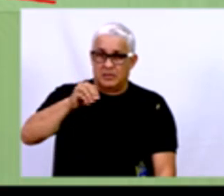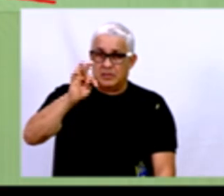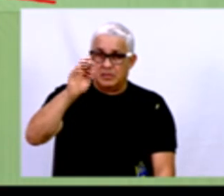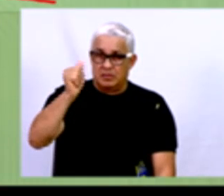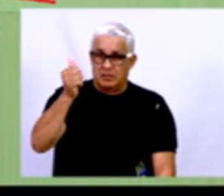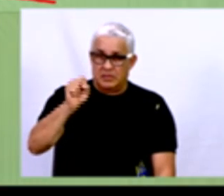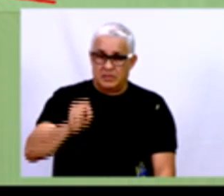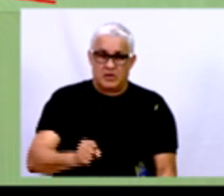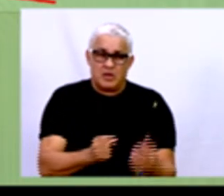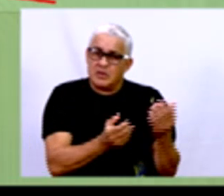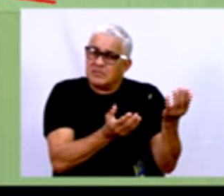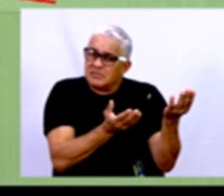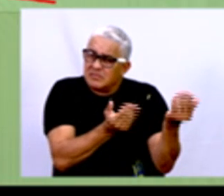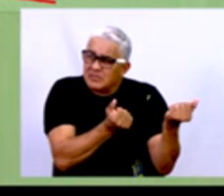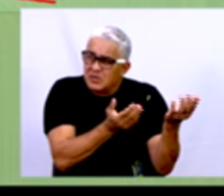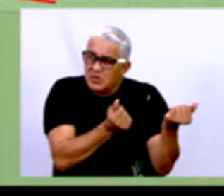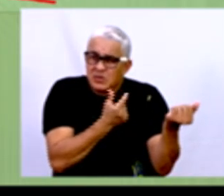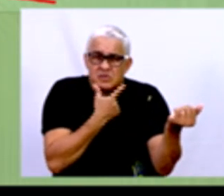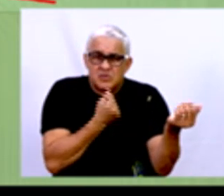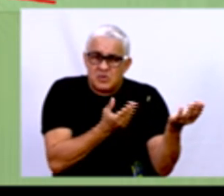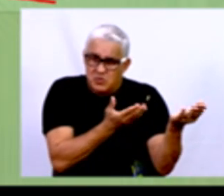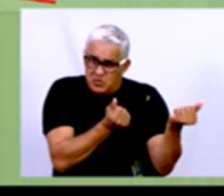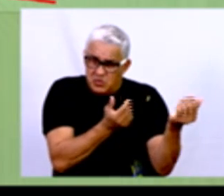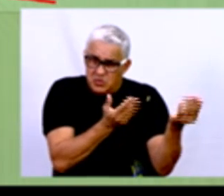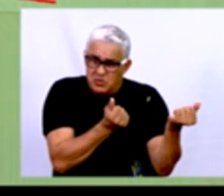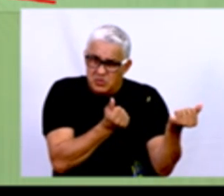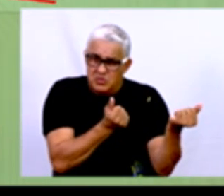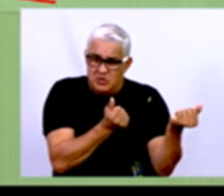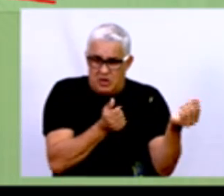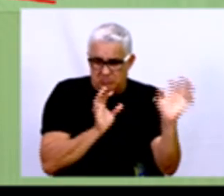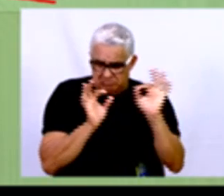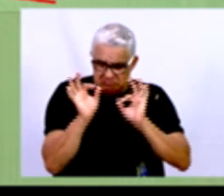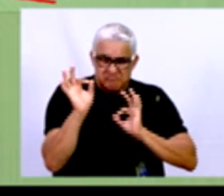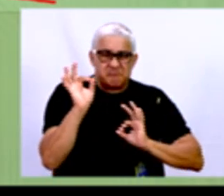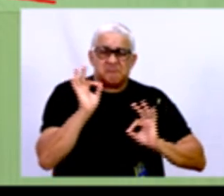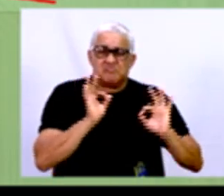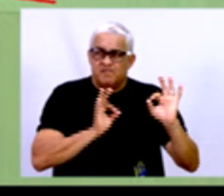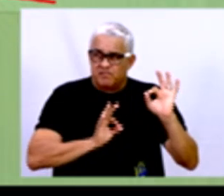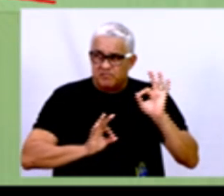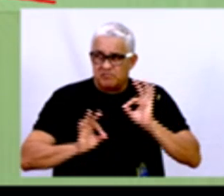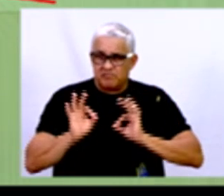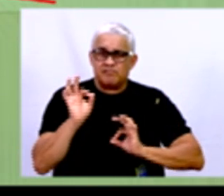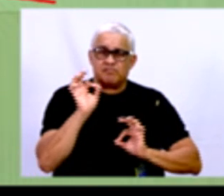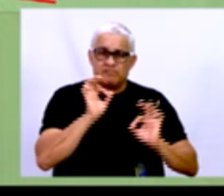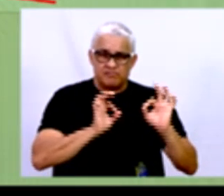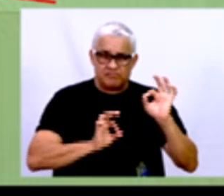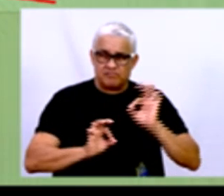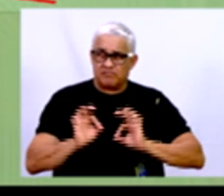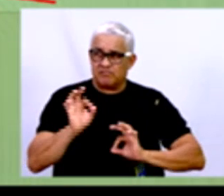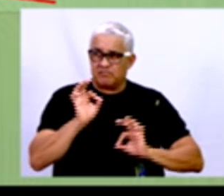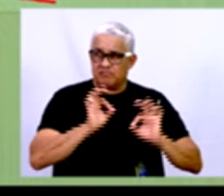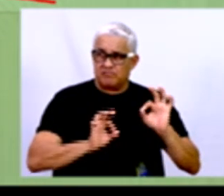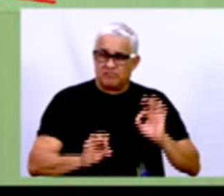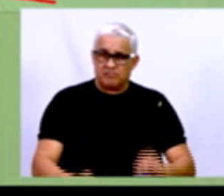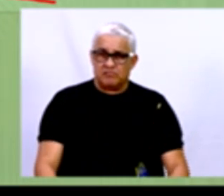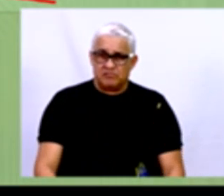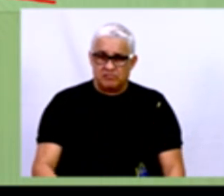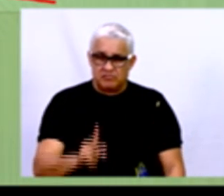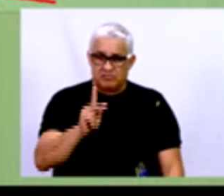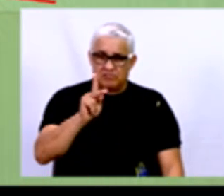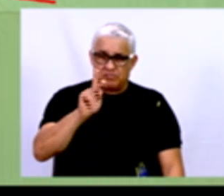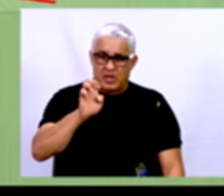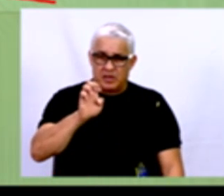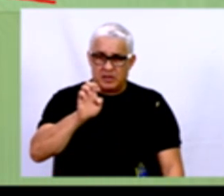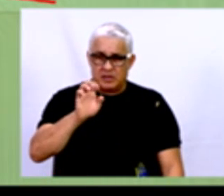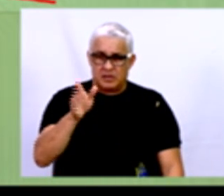rapazes, né, bem arrumados, né, que quando iam fazer pé de alferes, ou